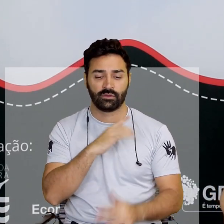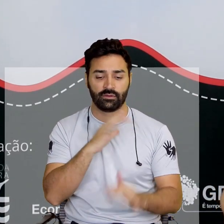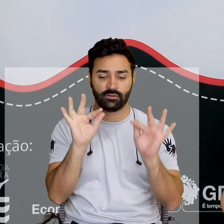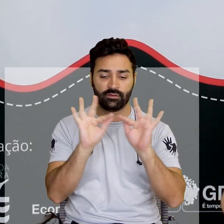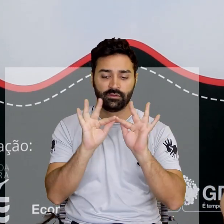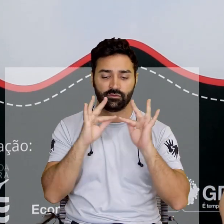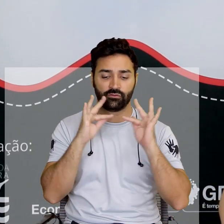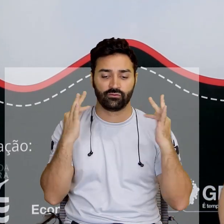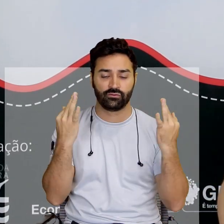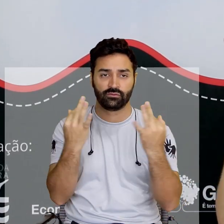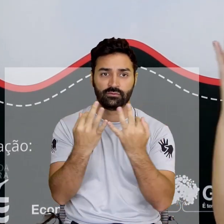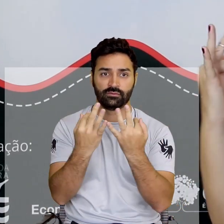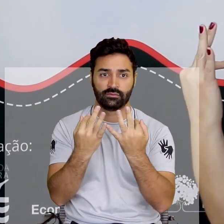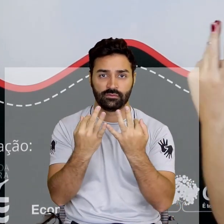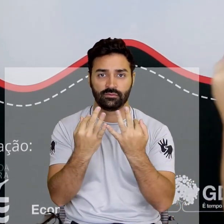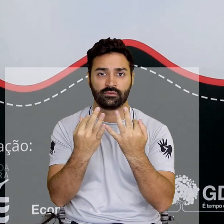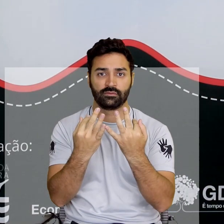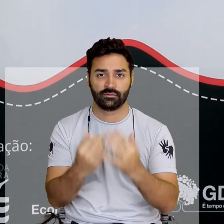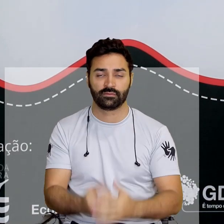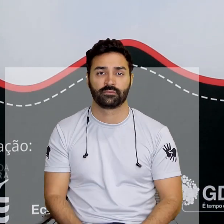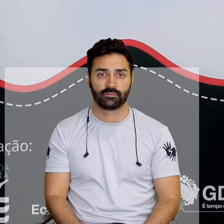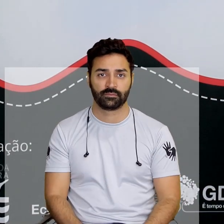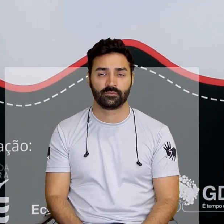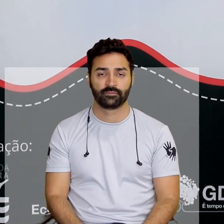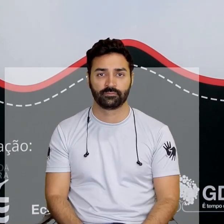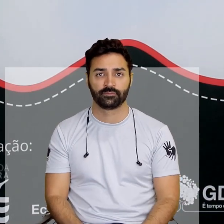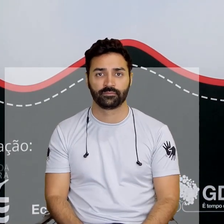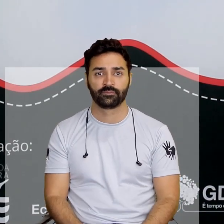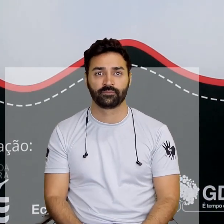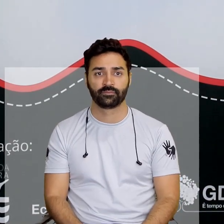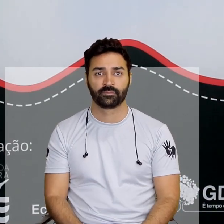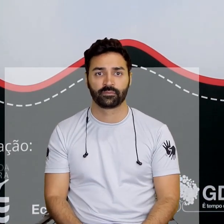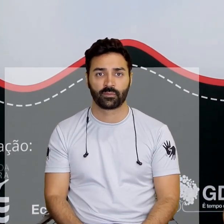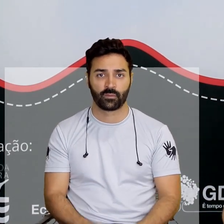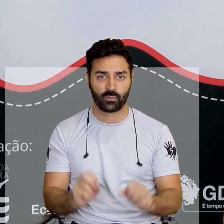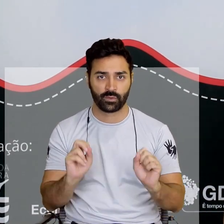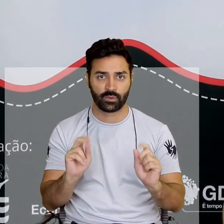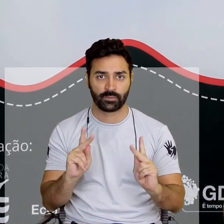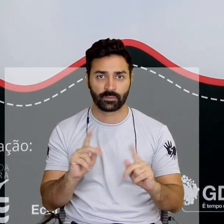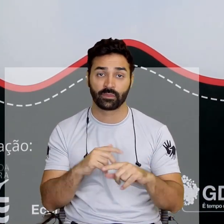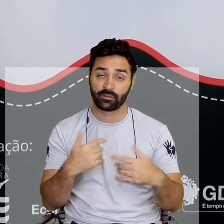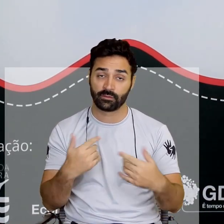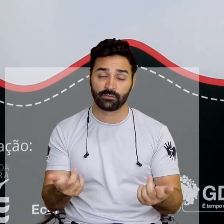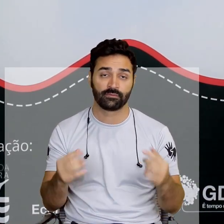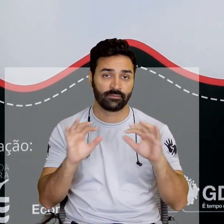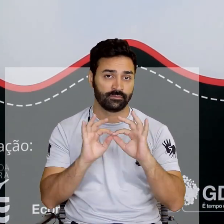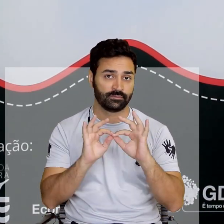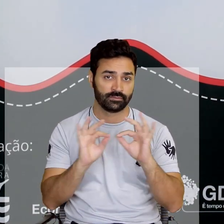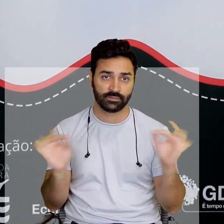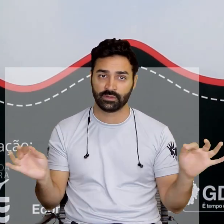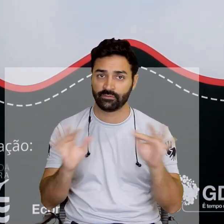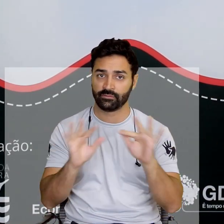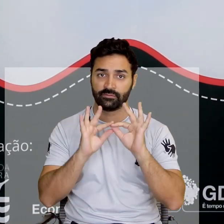de você, faz o movimento circular para frente, certo? Então, família.